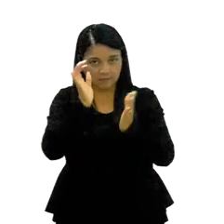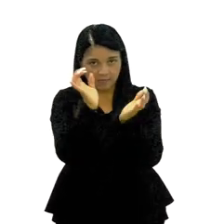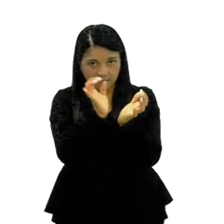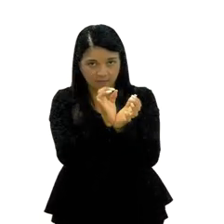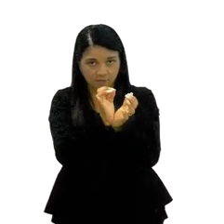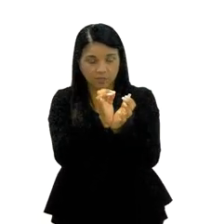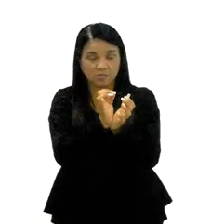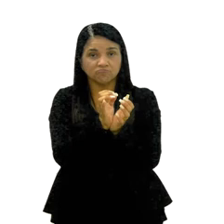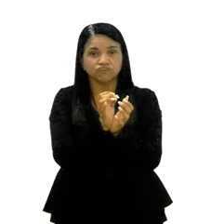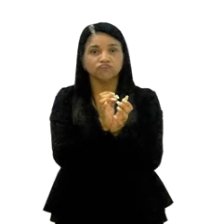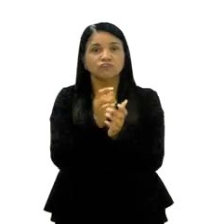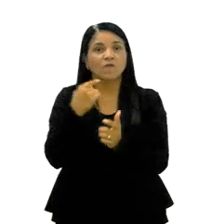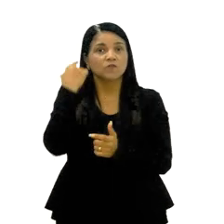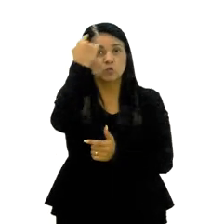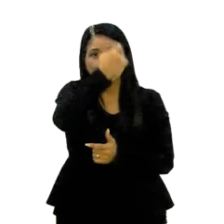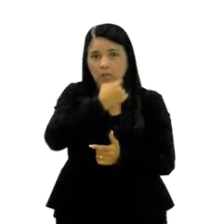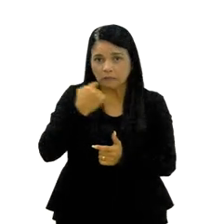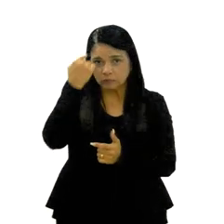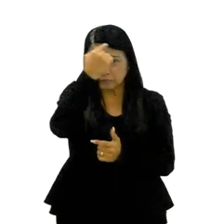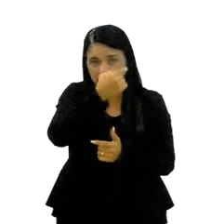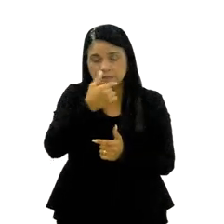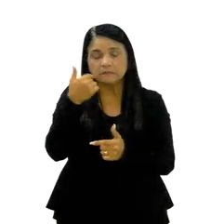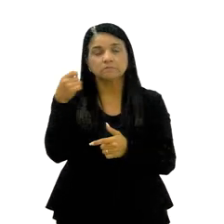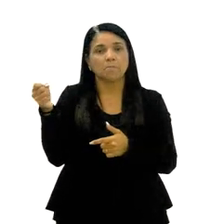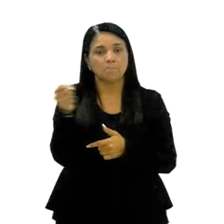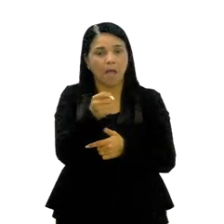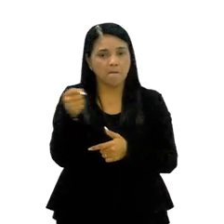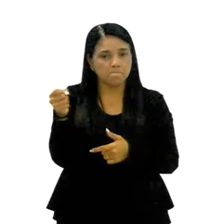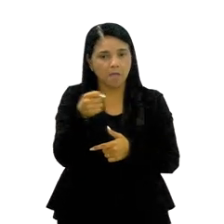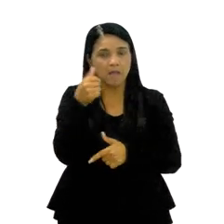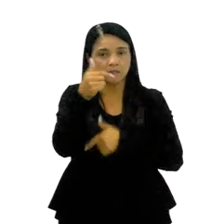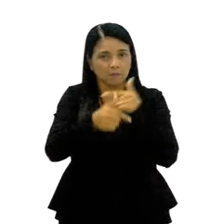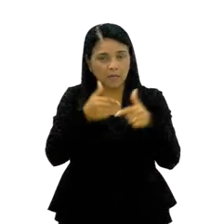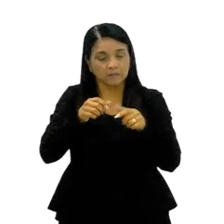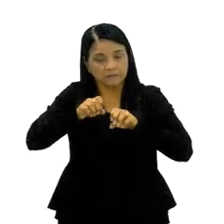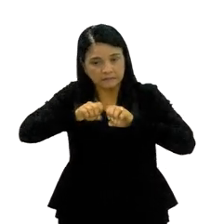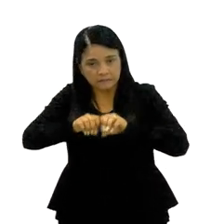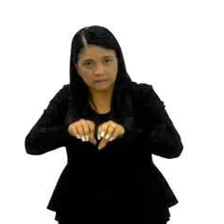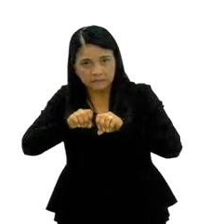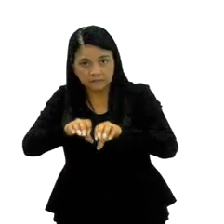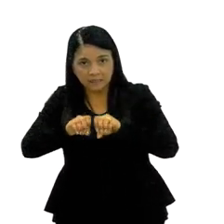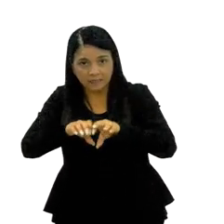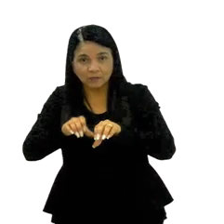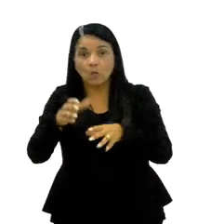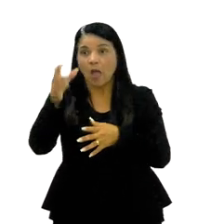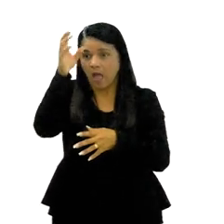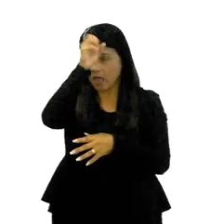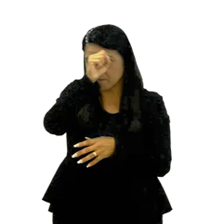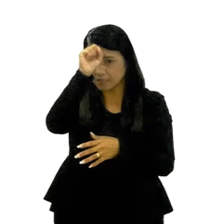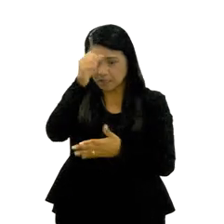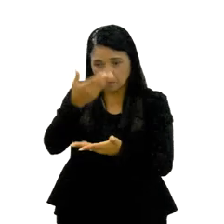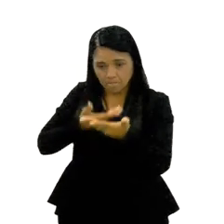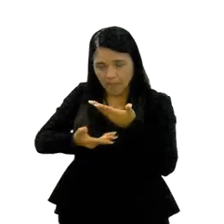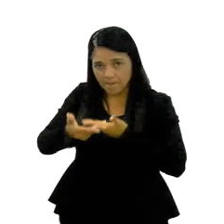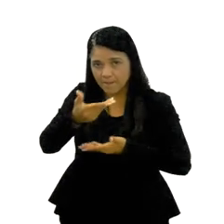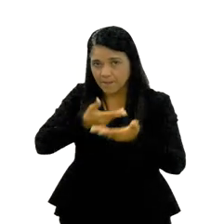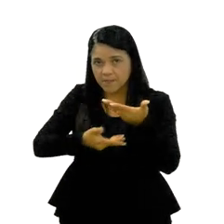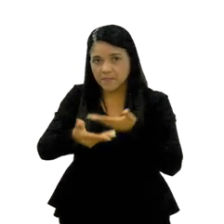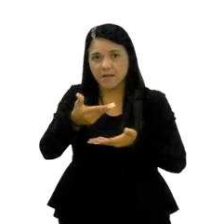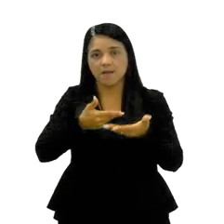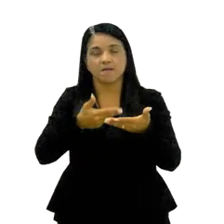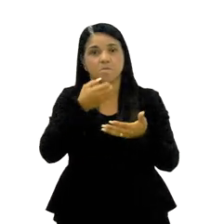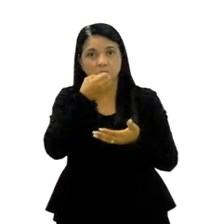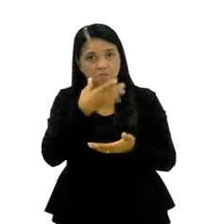trabalhando dia e Gerando noite, direto, emprego, que é gerando emprego para fundamental, muita né? gente, Ensinando. ensinando o que é o melhor, aprendendo,